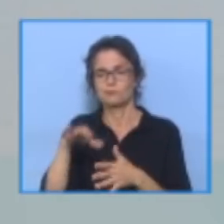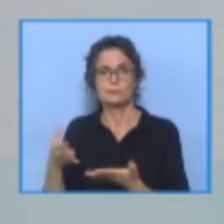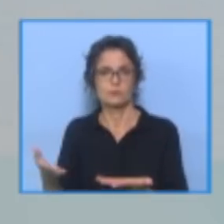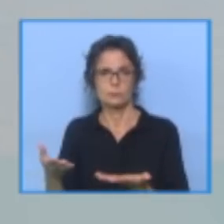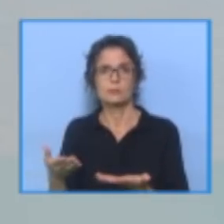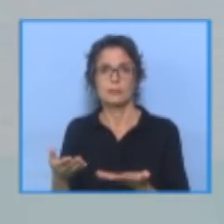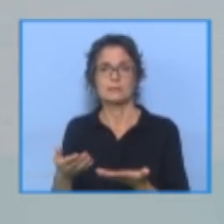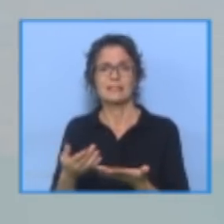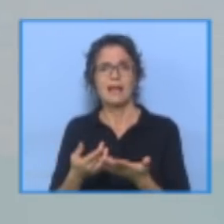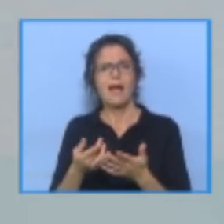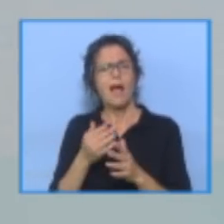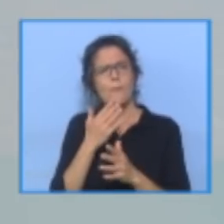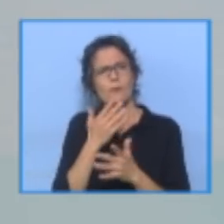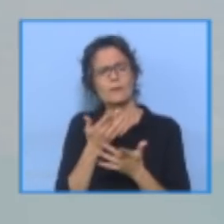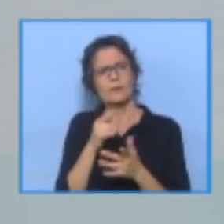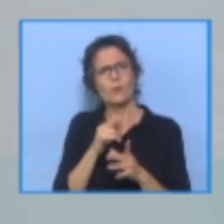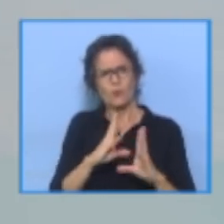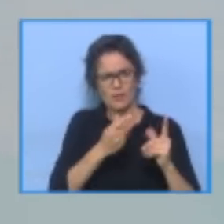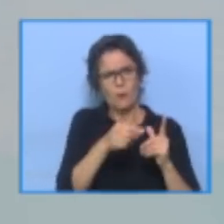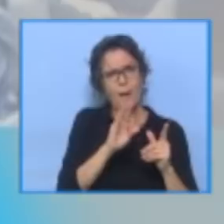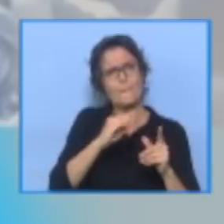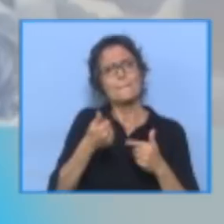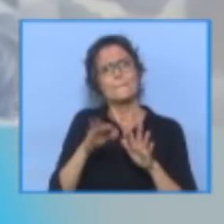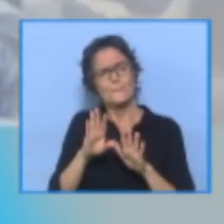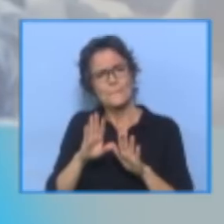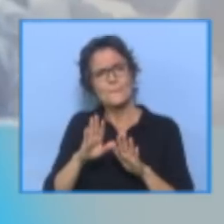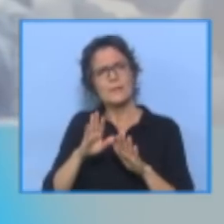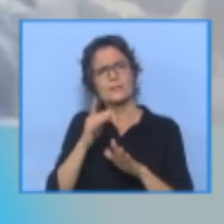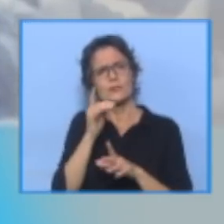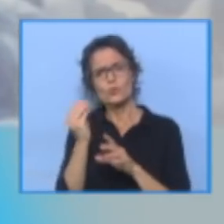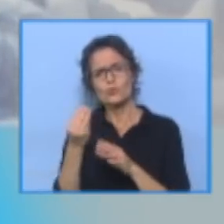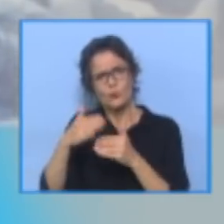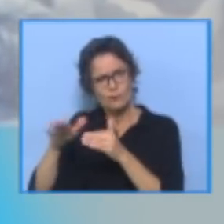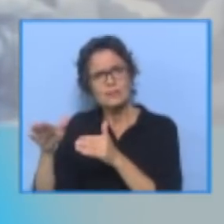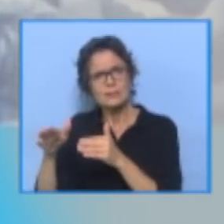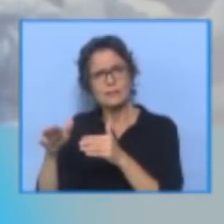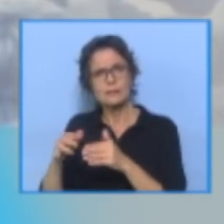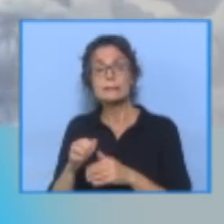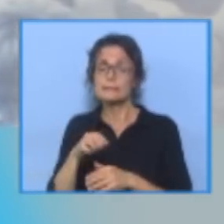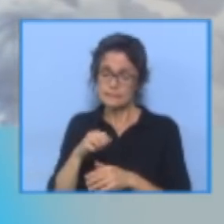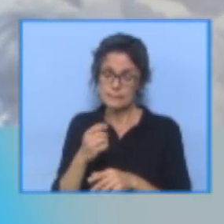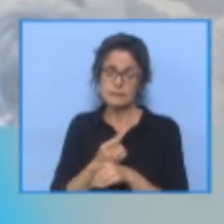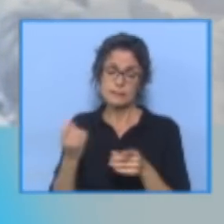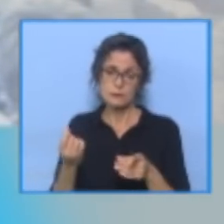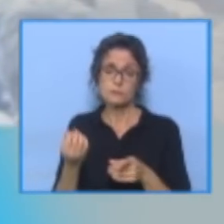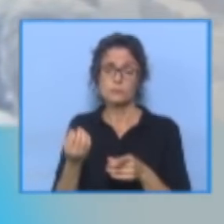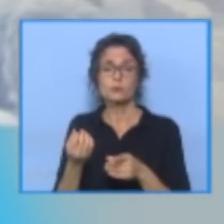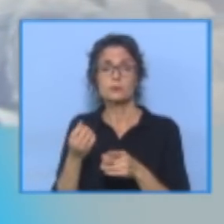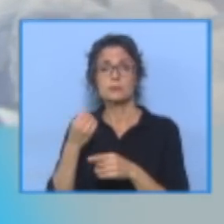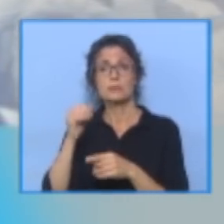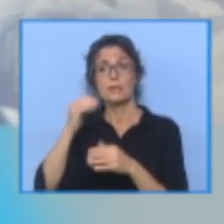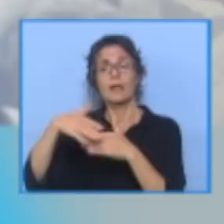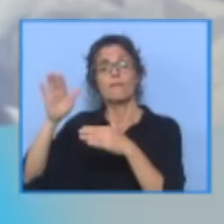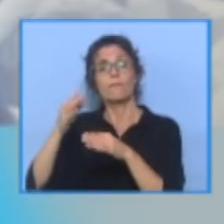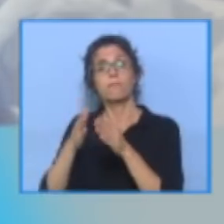saída maciça Sim, por causa das oportunidades. Né? Na Roménia ainda não há